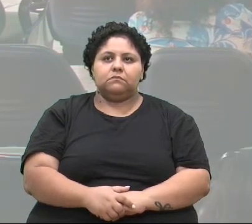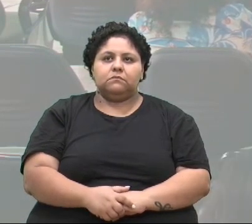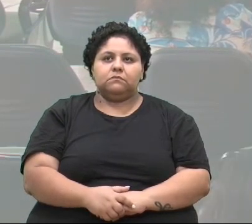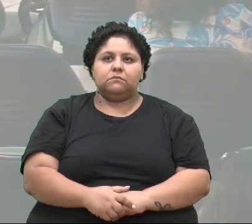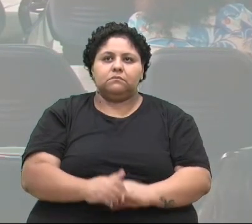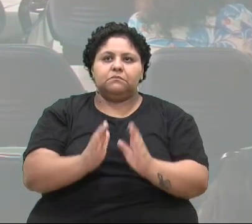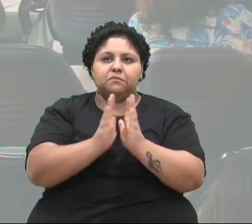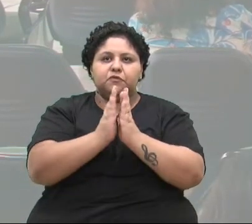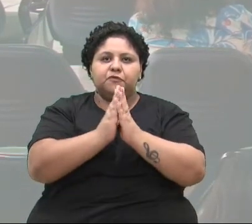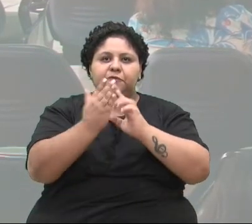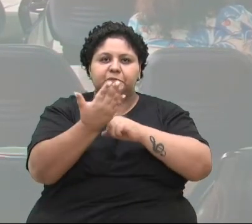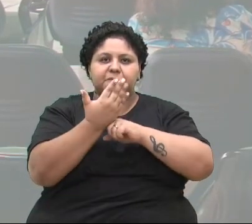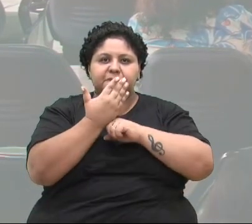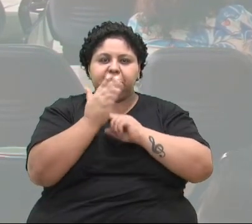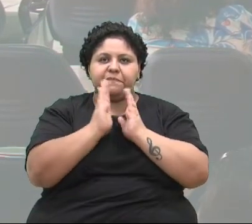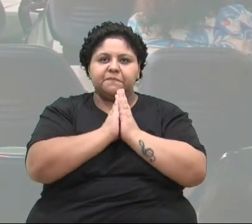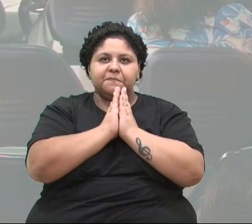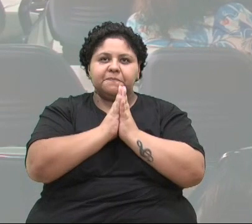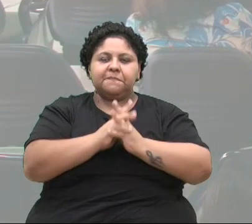Andréia, passa para mim.